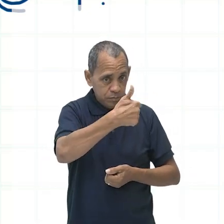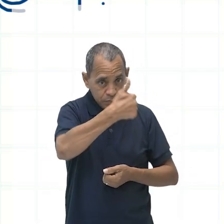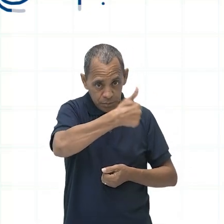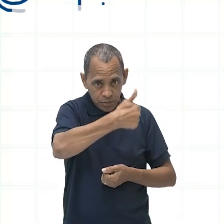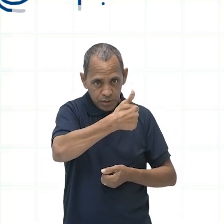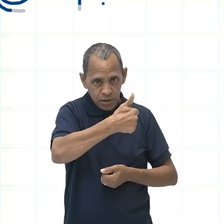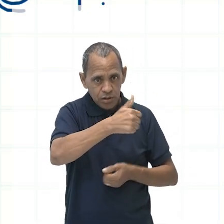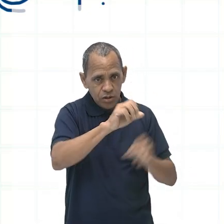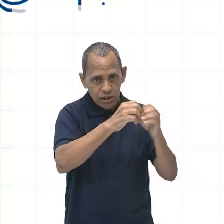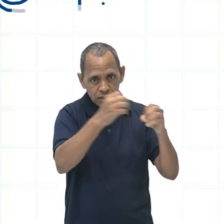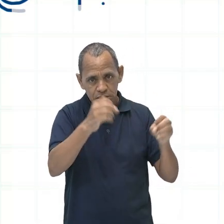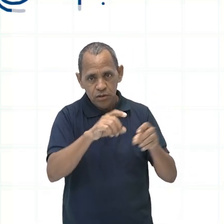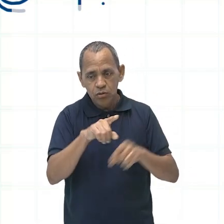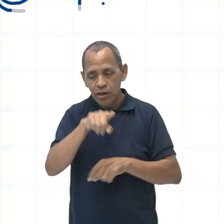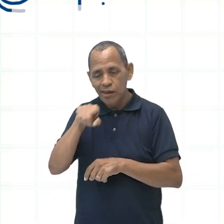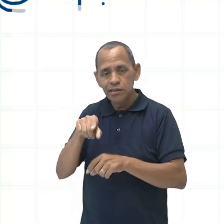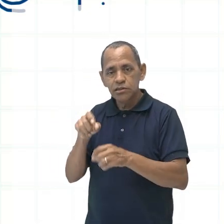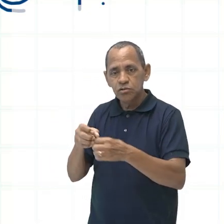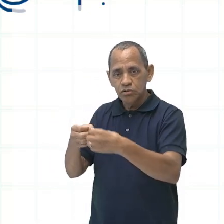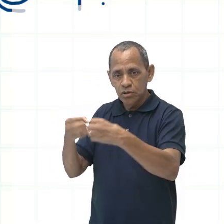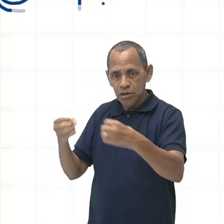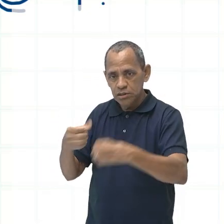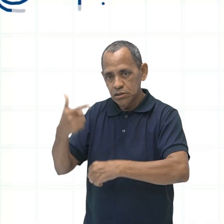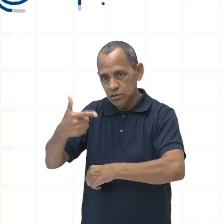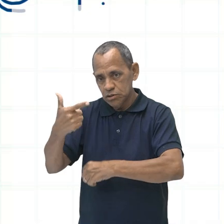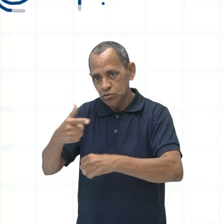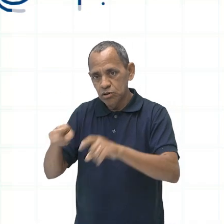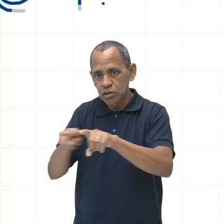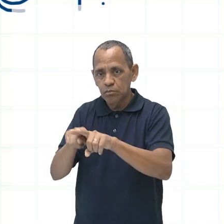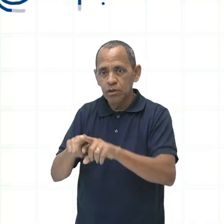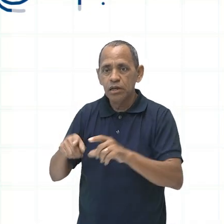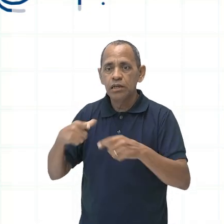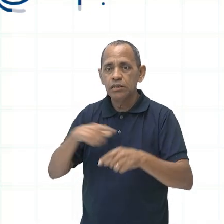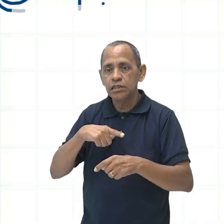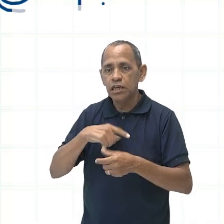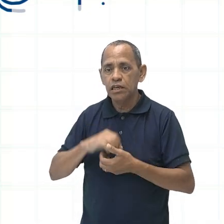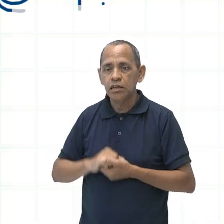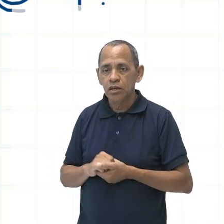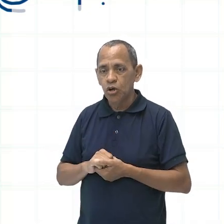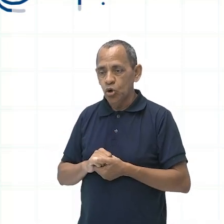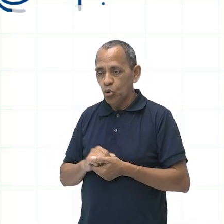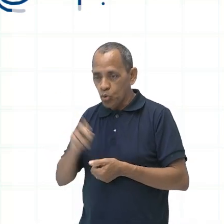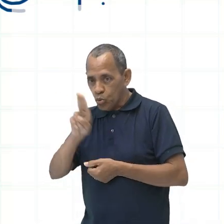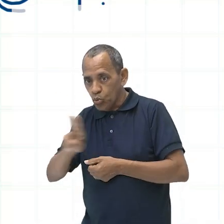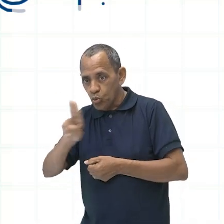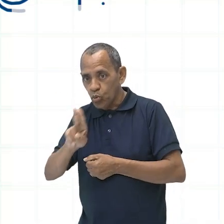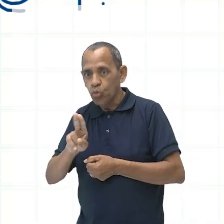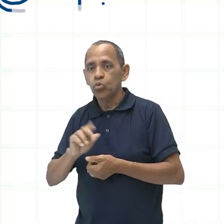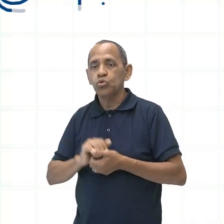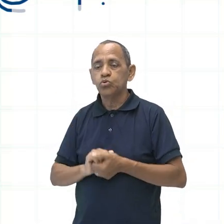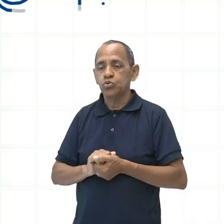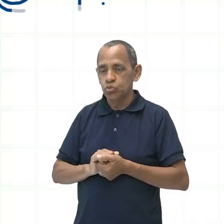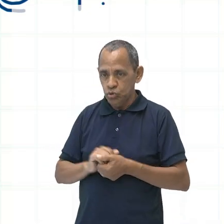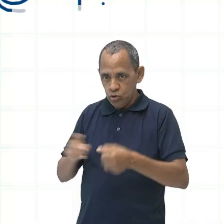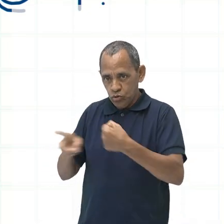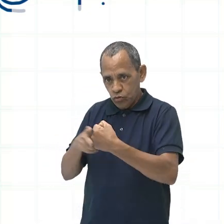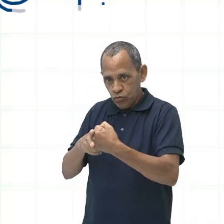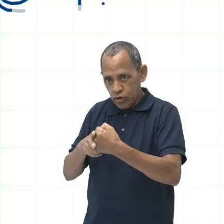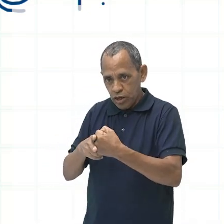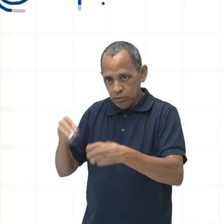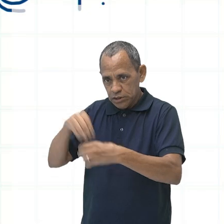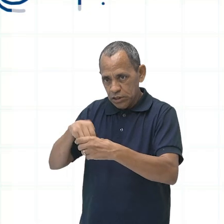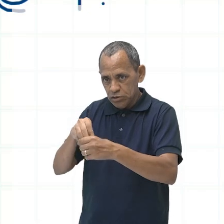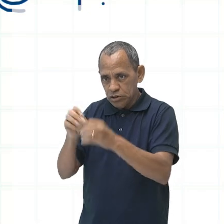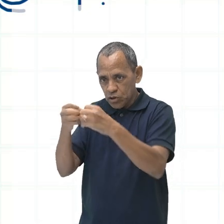apresentação em público. Este é o fato principal, importante, predominante. E aí a gente tem a concessão, algo que se admite